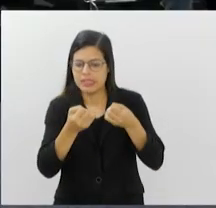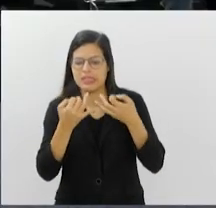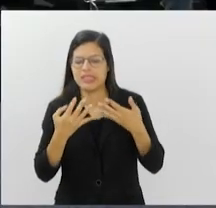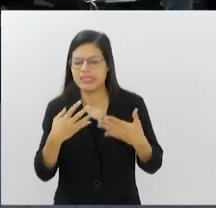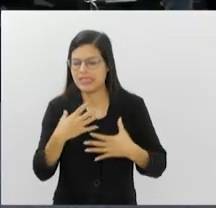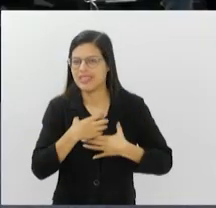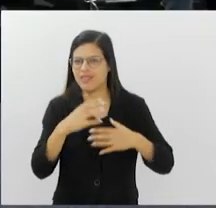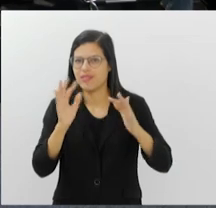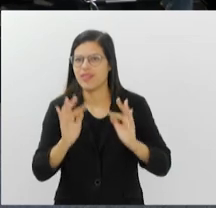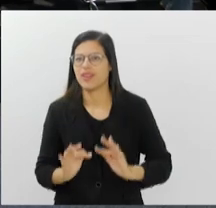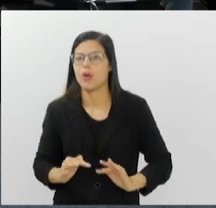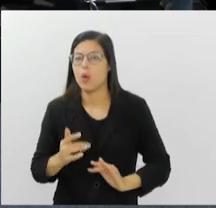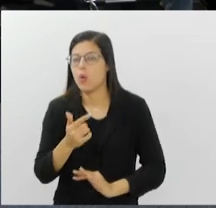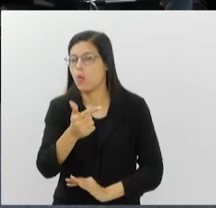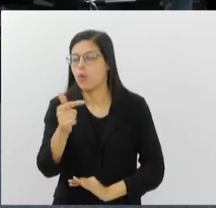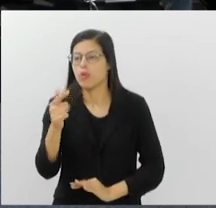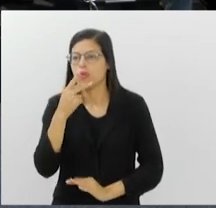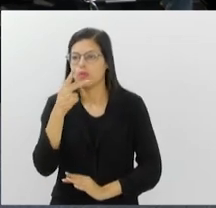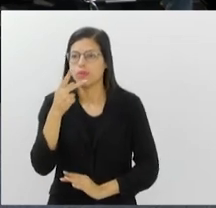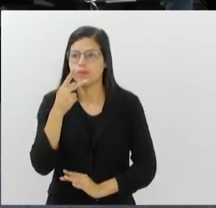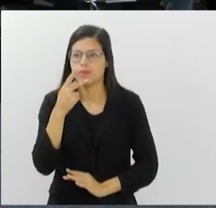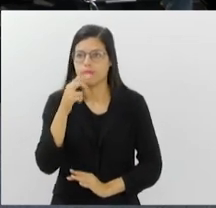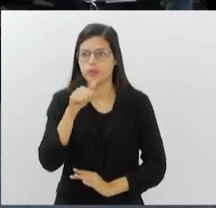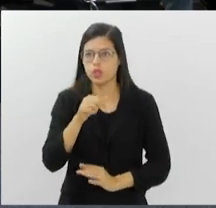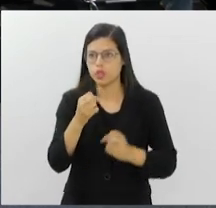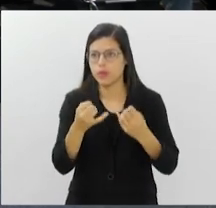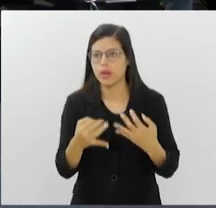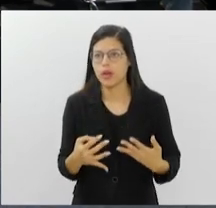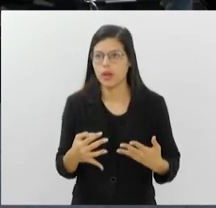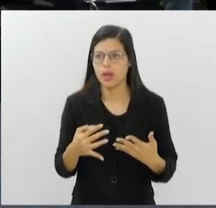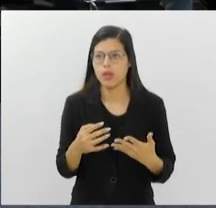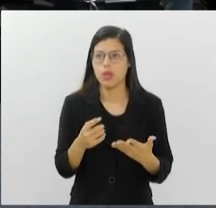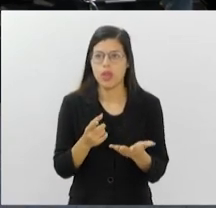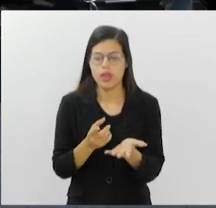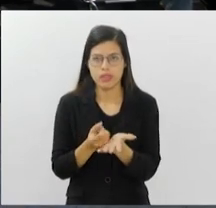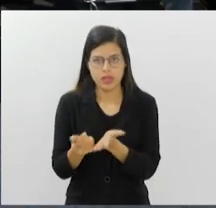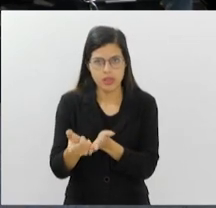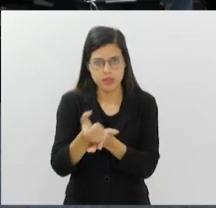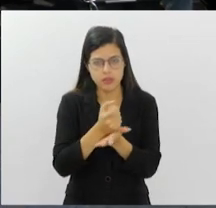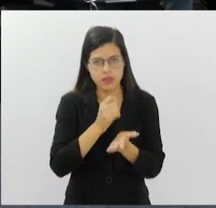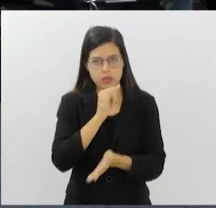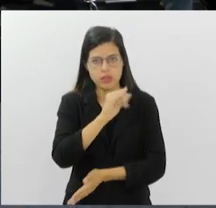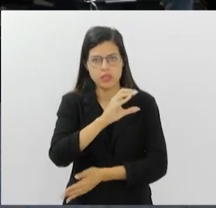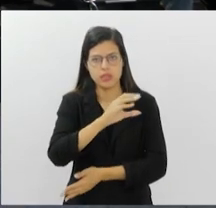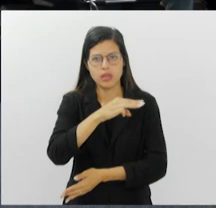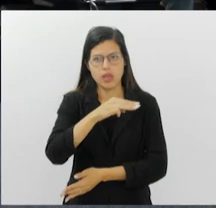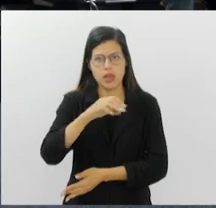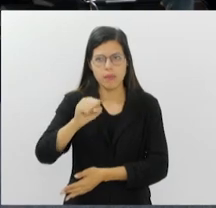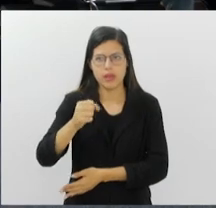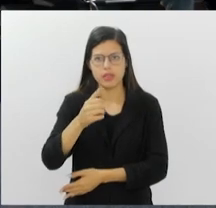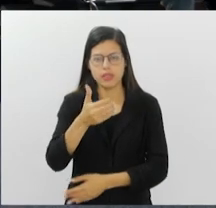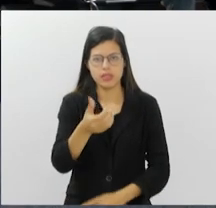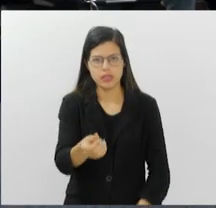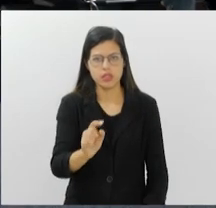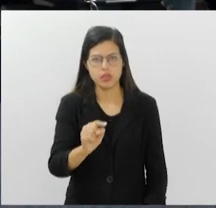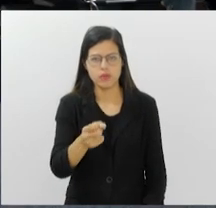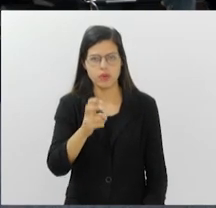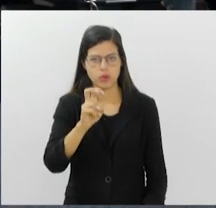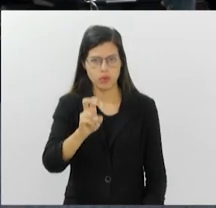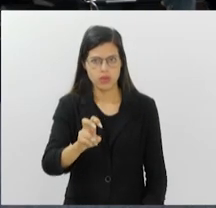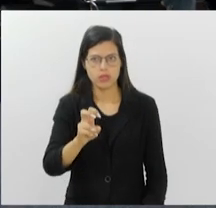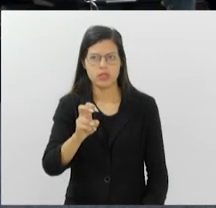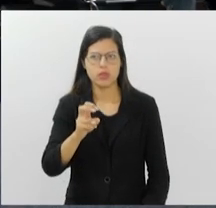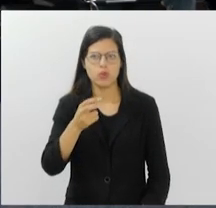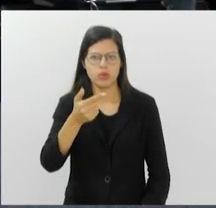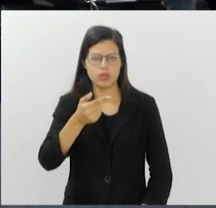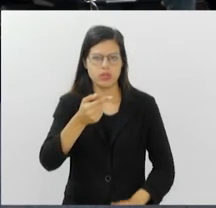destaque apresentado na comissão foi a receita tributária, com boa arrecadação do ICMS em 16,5% nesse